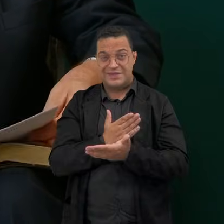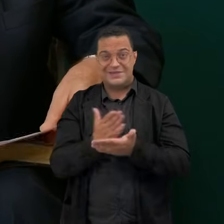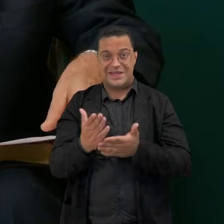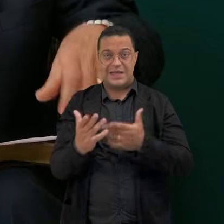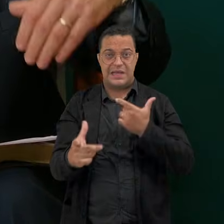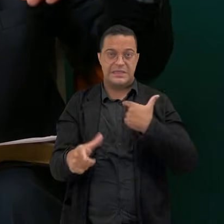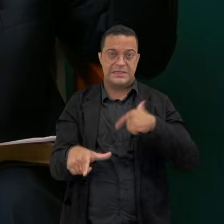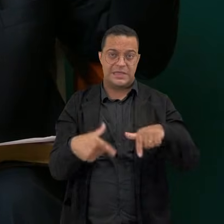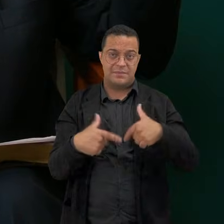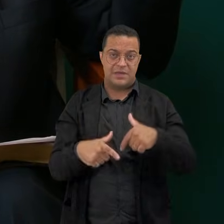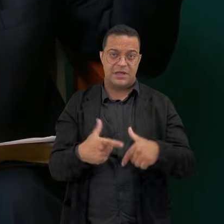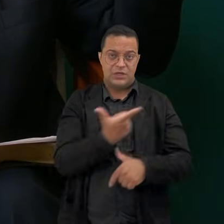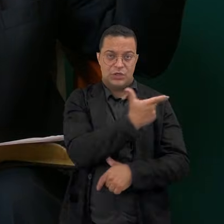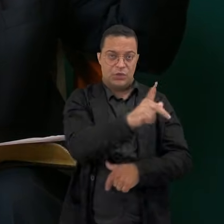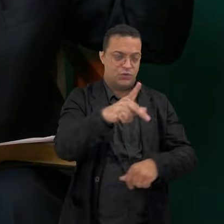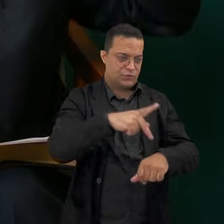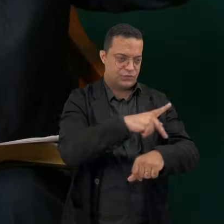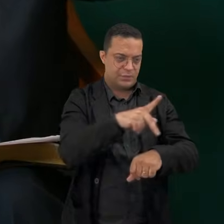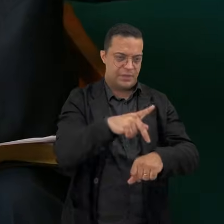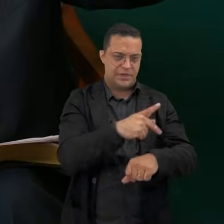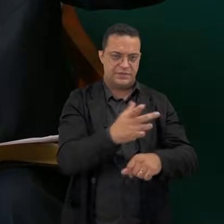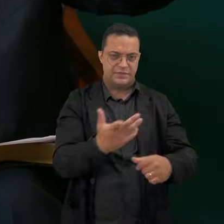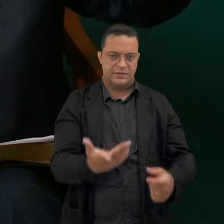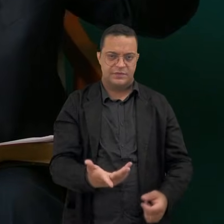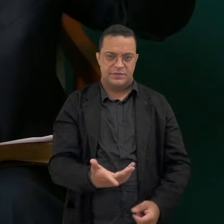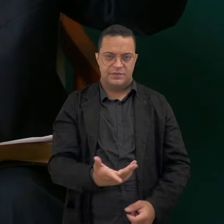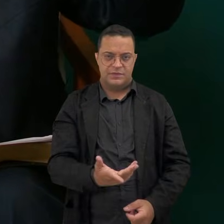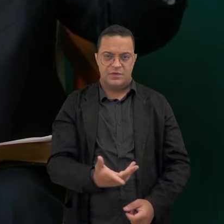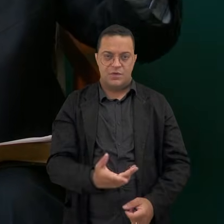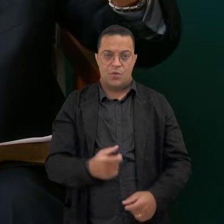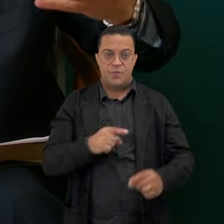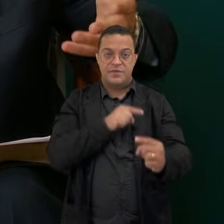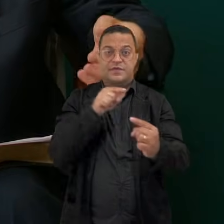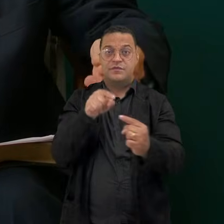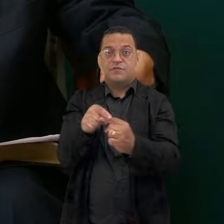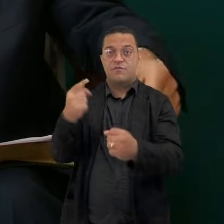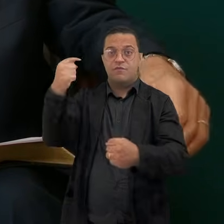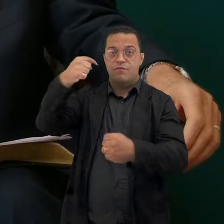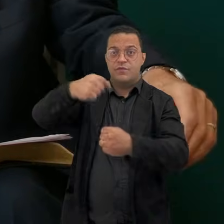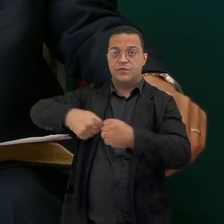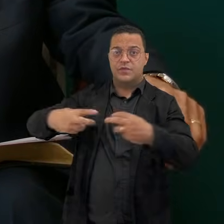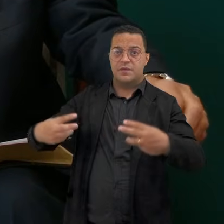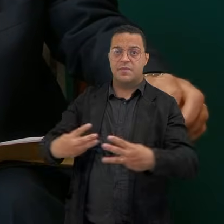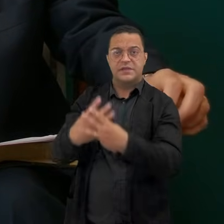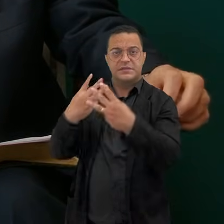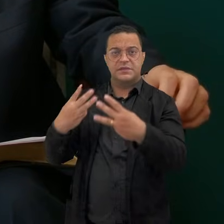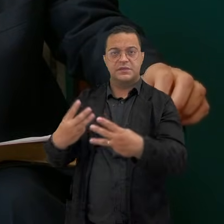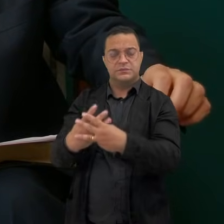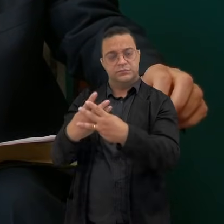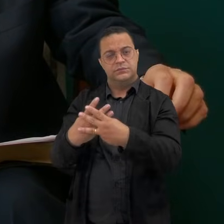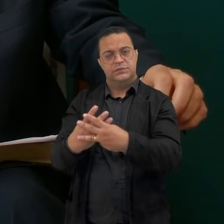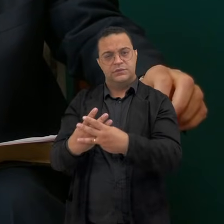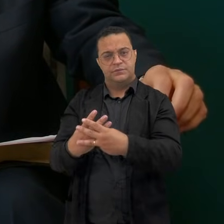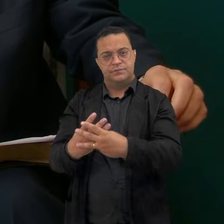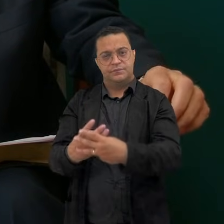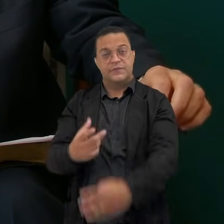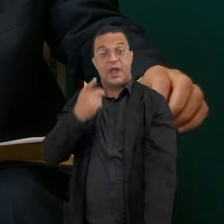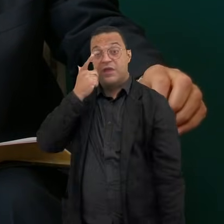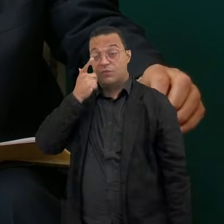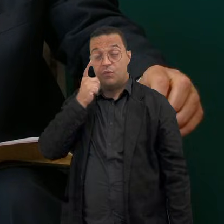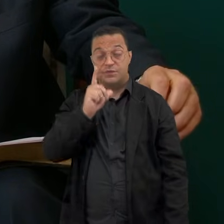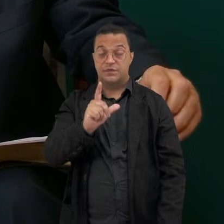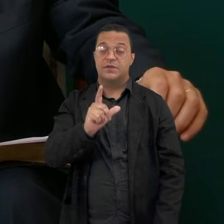internacionalmente e as pessoas irem mais do que nunca retornando para Israel, até que eles conseguiram a